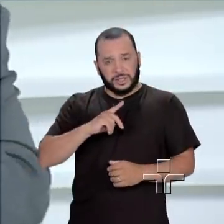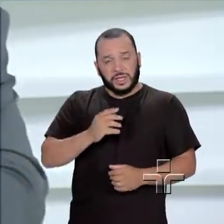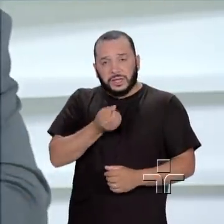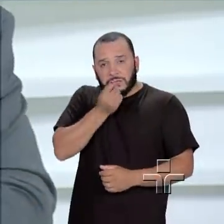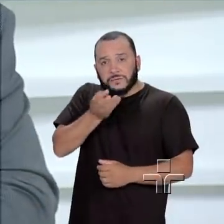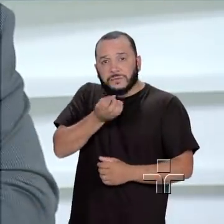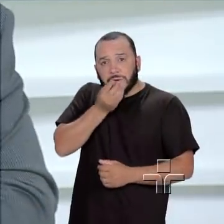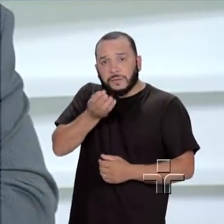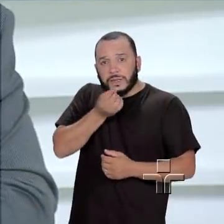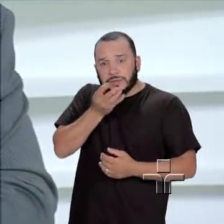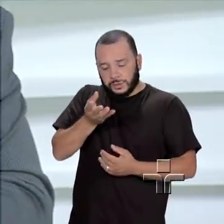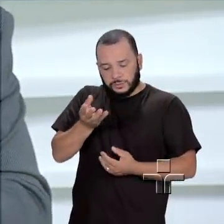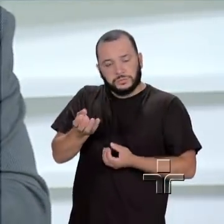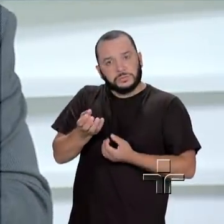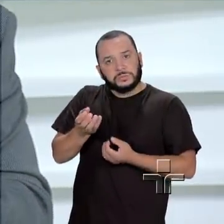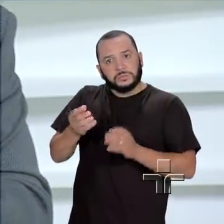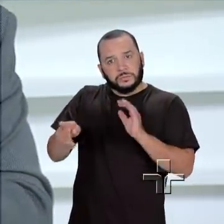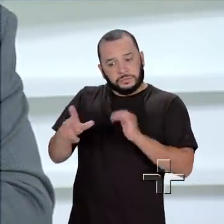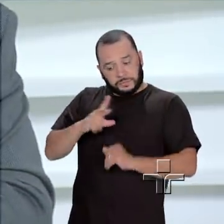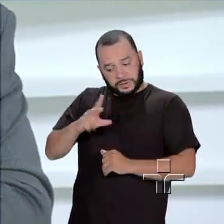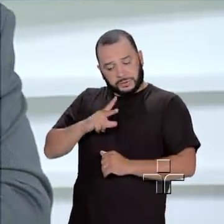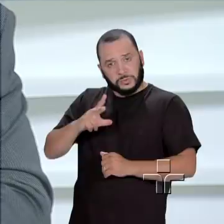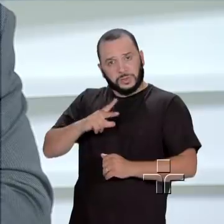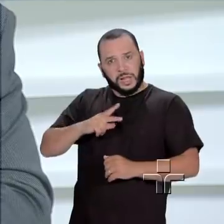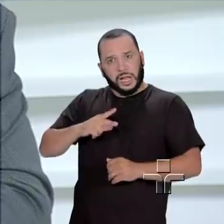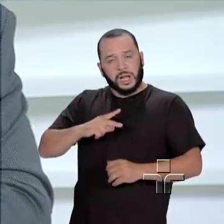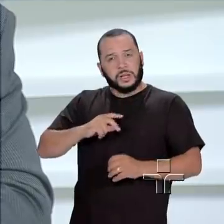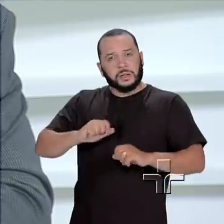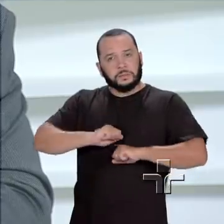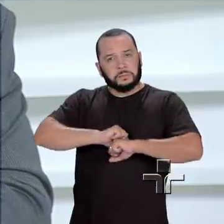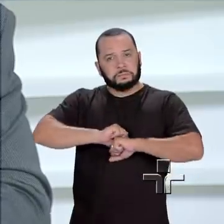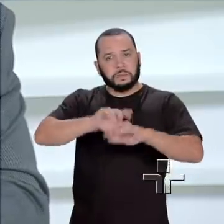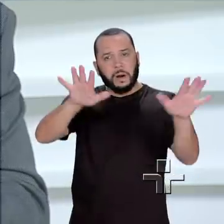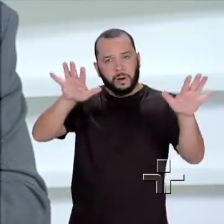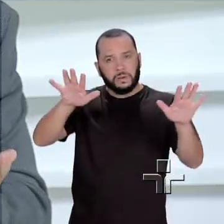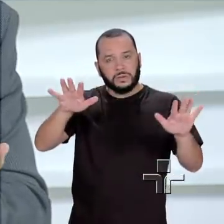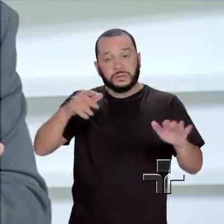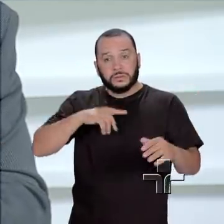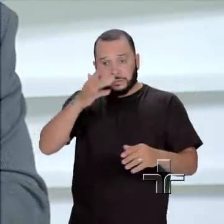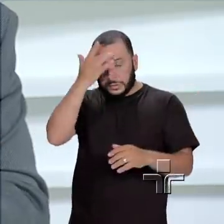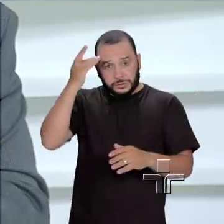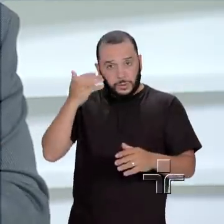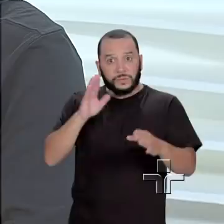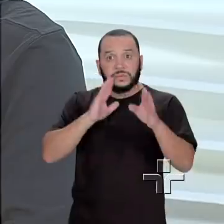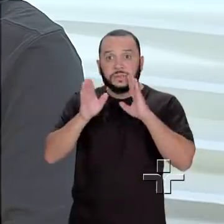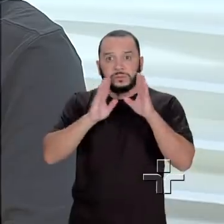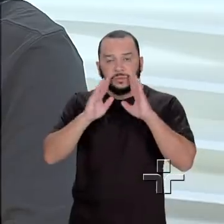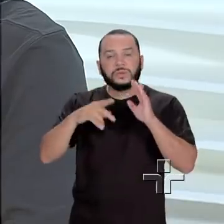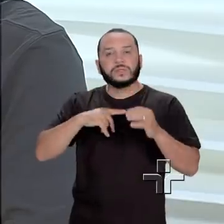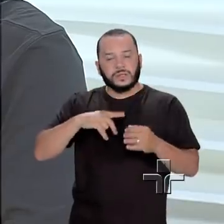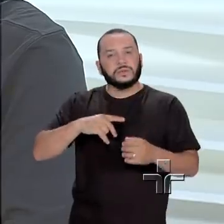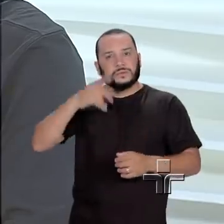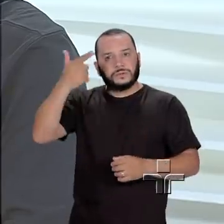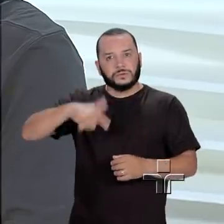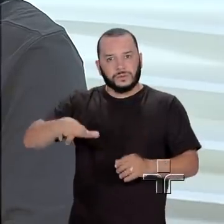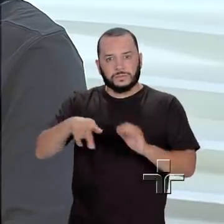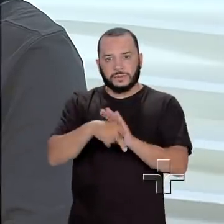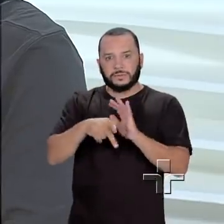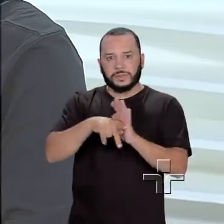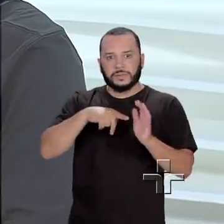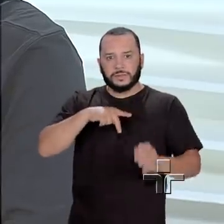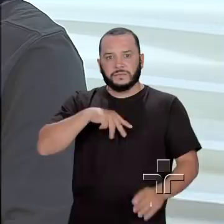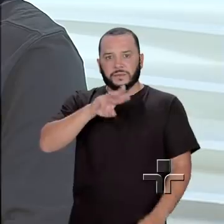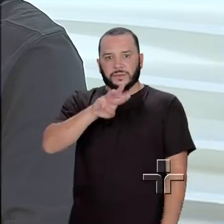milhões de assinantes, né, de inscritos no Facebook. Parece mais um, né? Nós tivemos o Wikileaks,